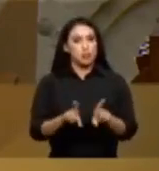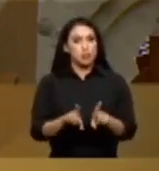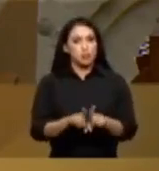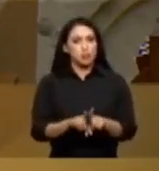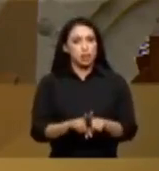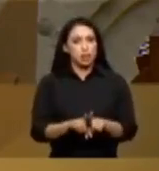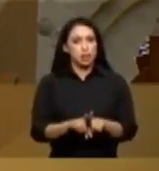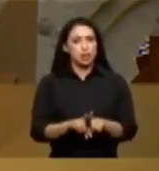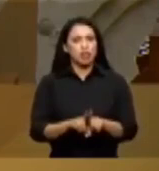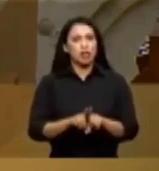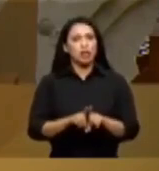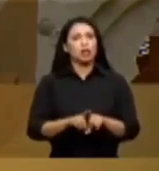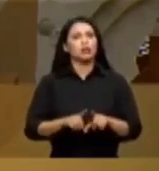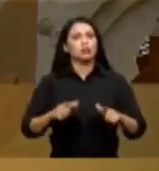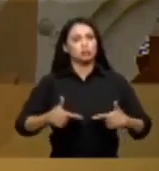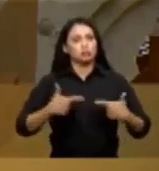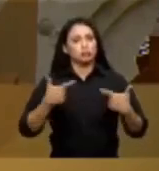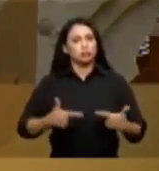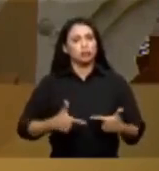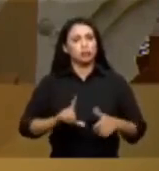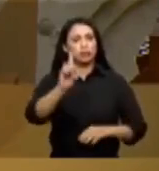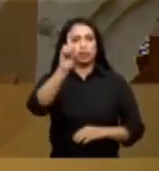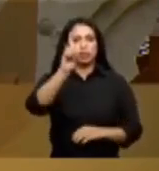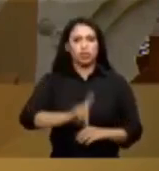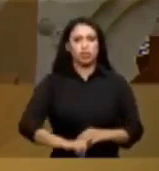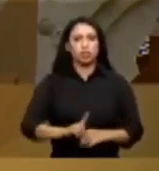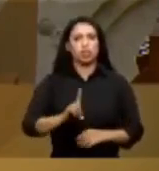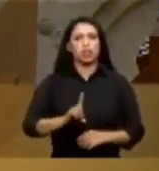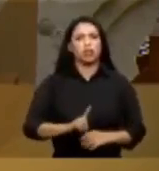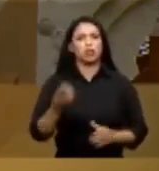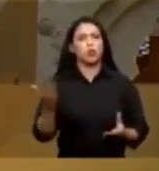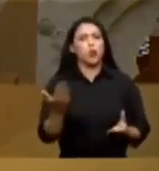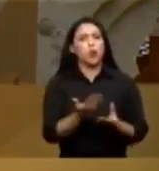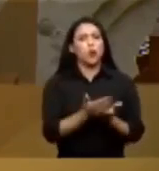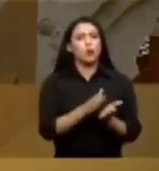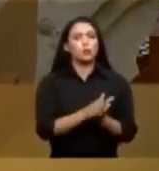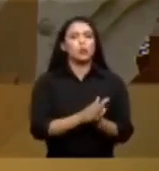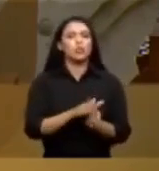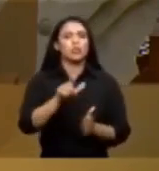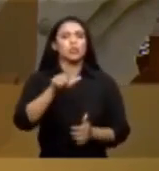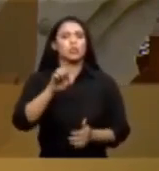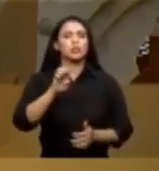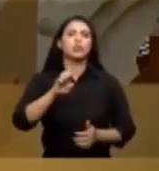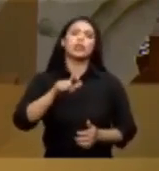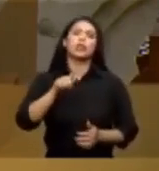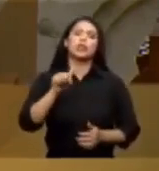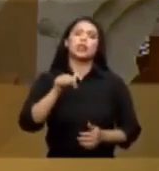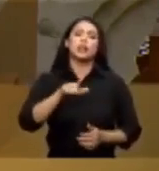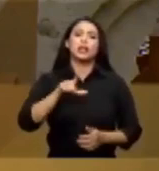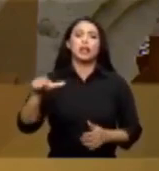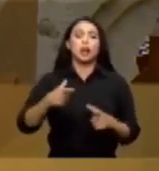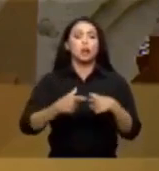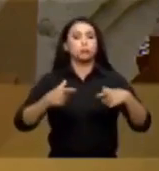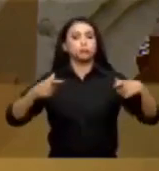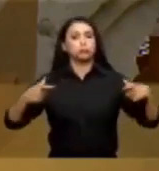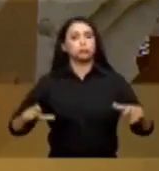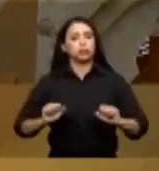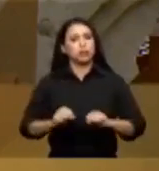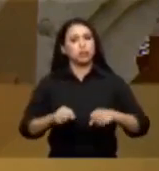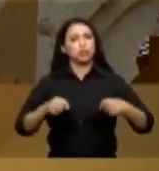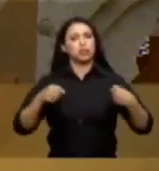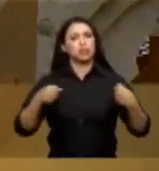defesa dos direitos e garantias processuais, como o devido processo legal, a defesa, a ampla defesa,